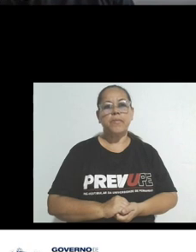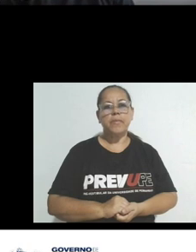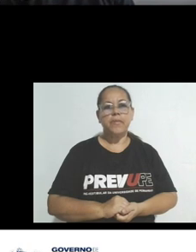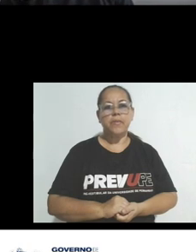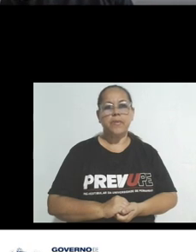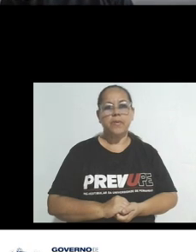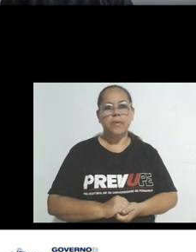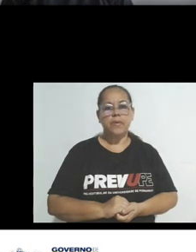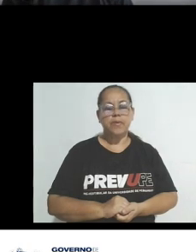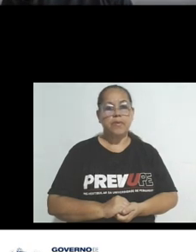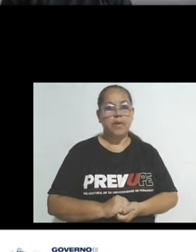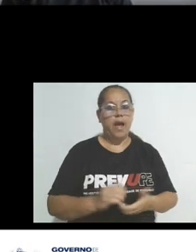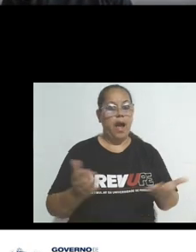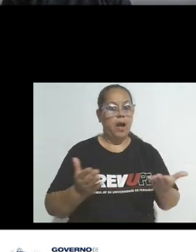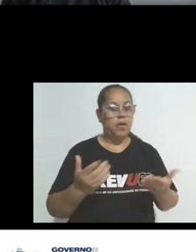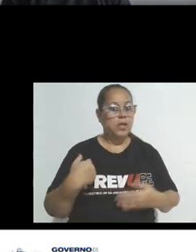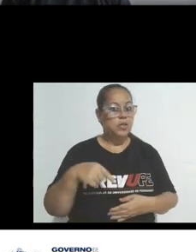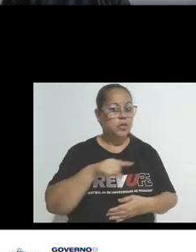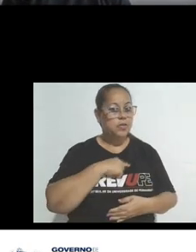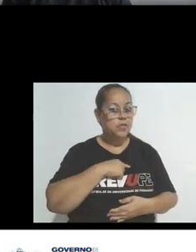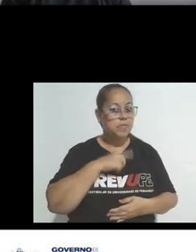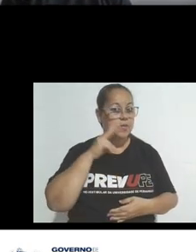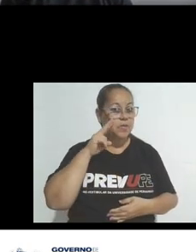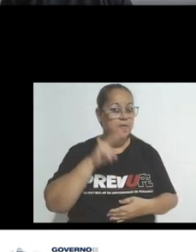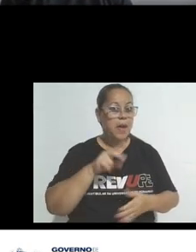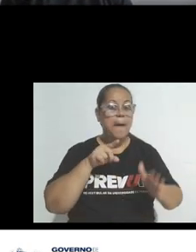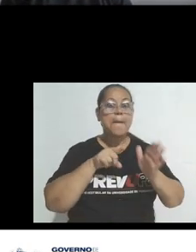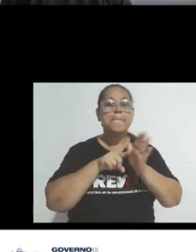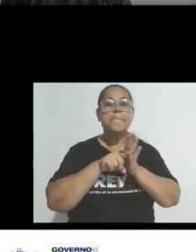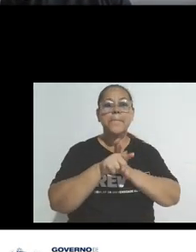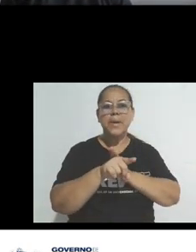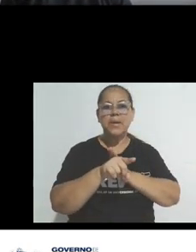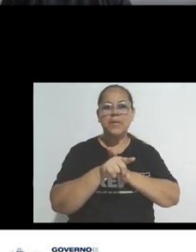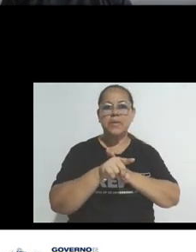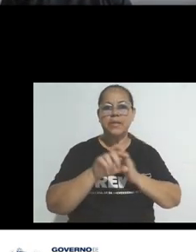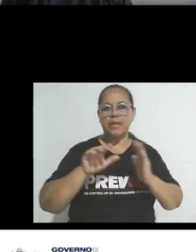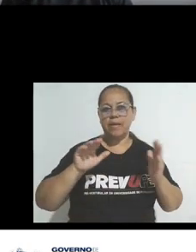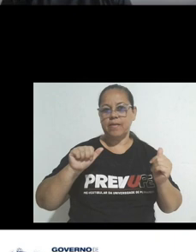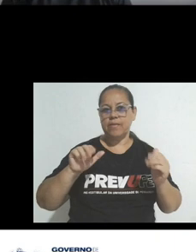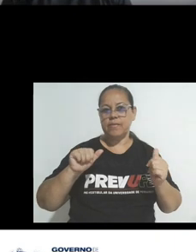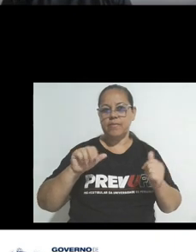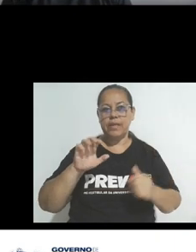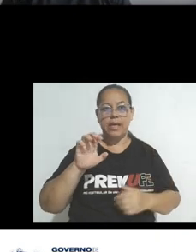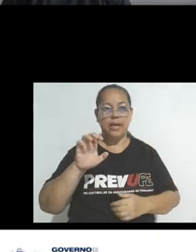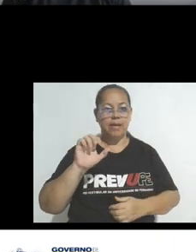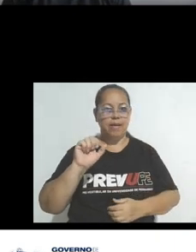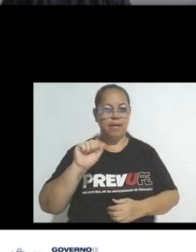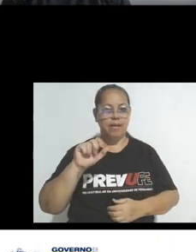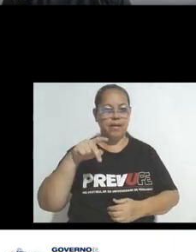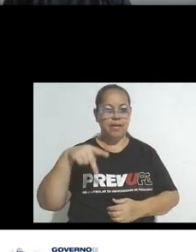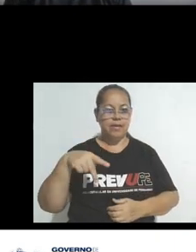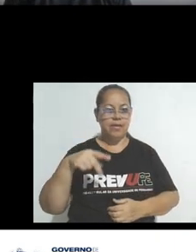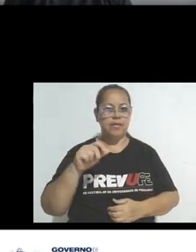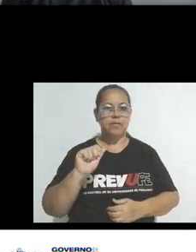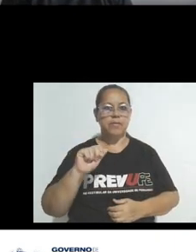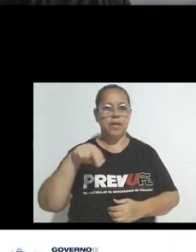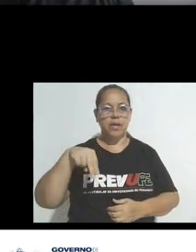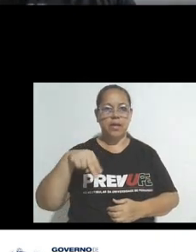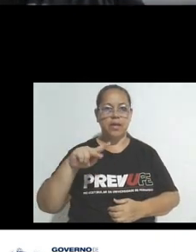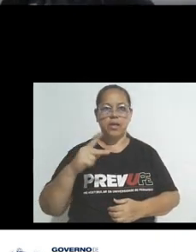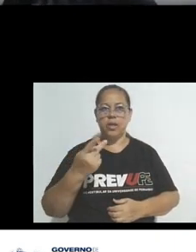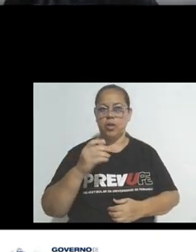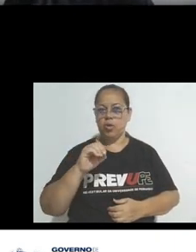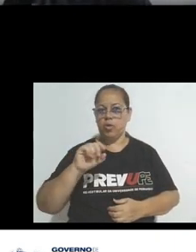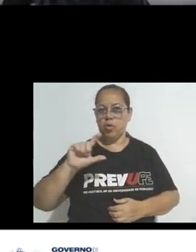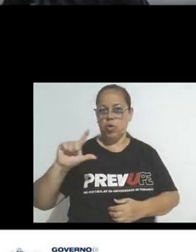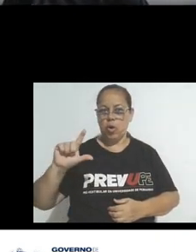a questão do espanhol tá essa é a primeira questão da língua estrangeira espanhol então